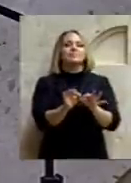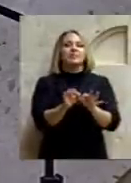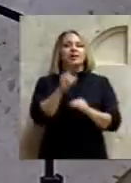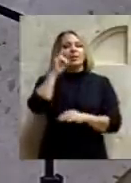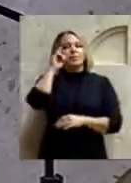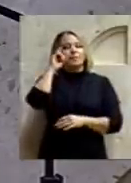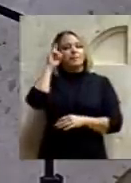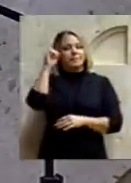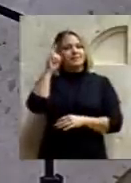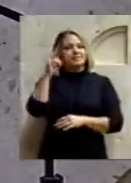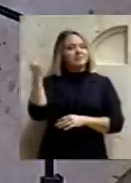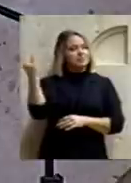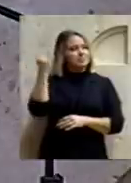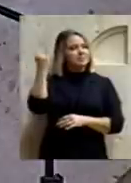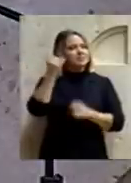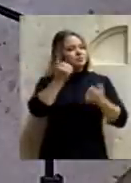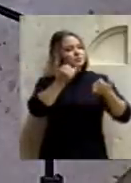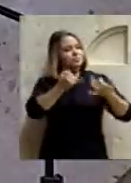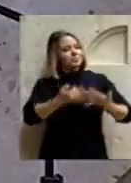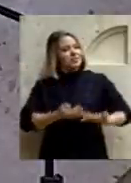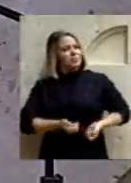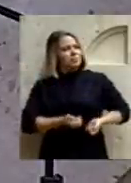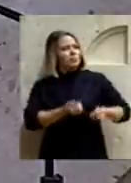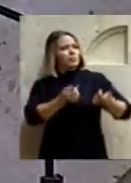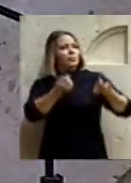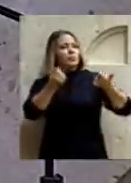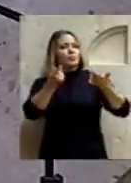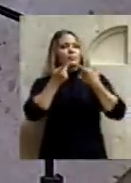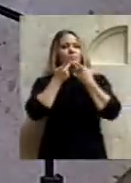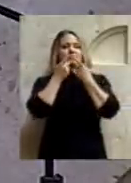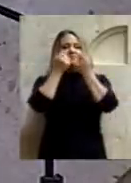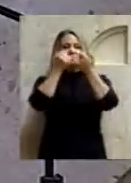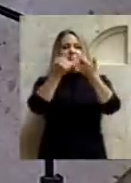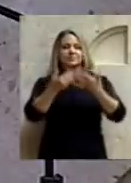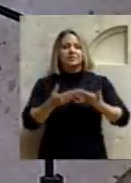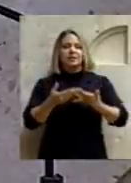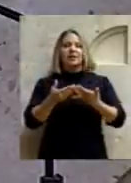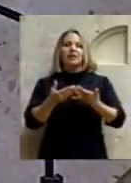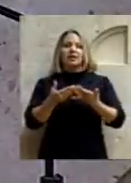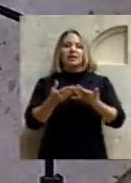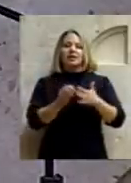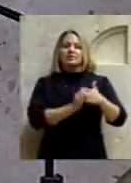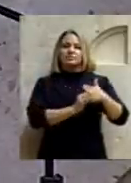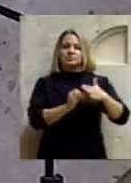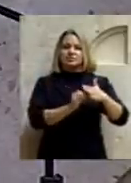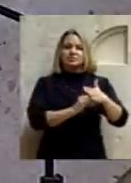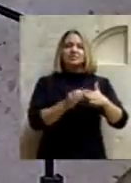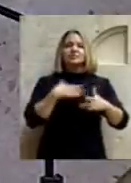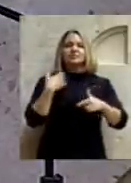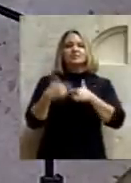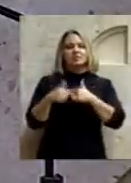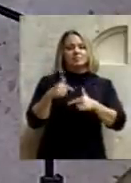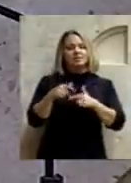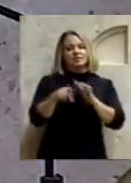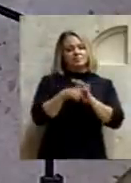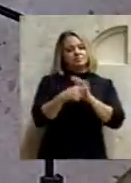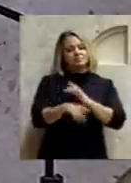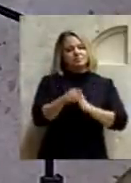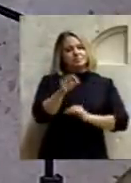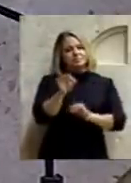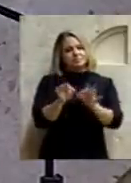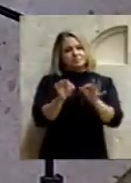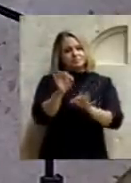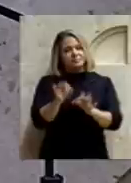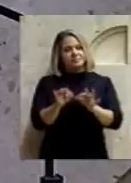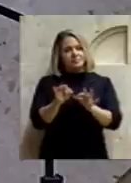penso que é imperioso emitir umas poucas palavras sobre a instituição que os congrega, a justiça, ou,